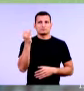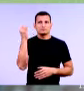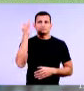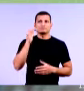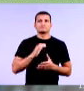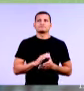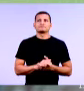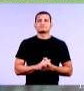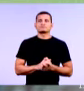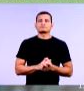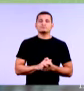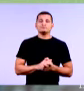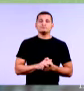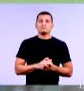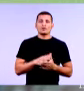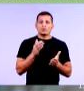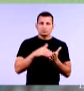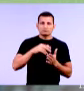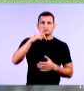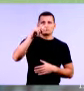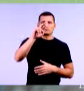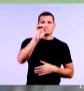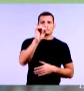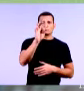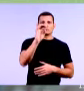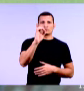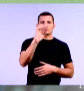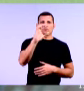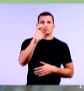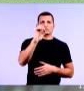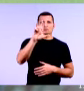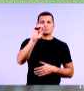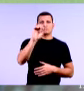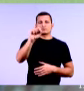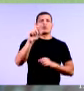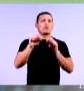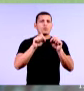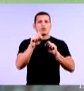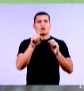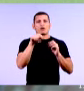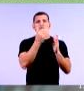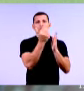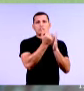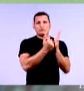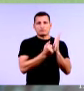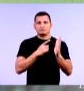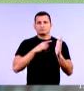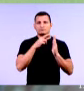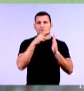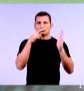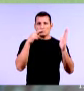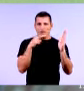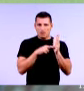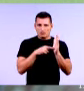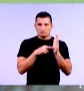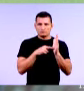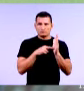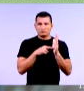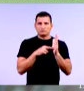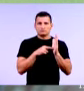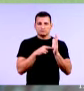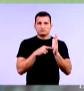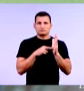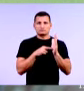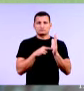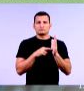último, os protocolos. O que, que são os protocolos? São programas que estabelecem regras para os dispositivos de